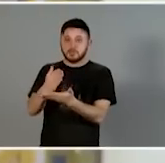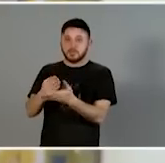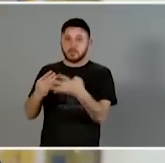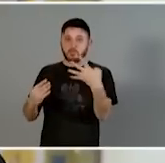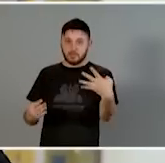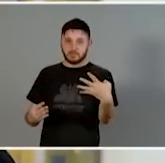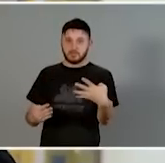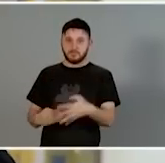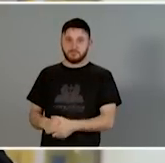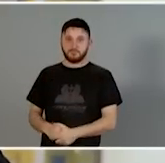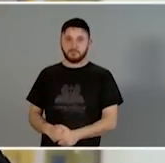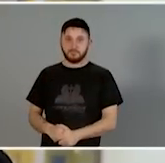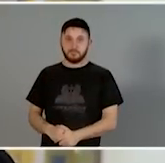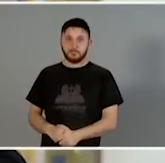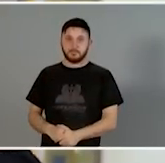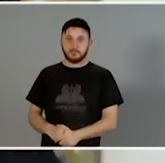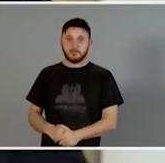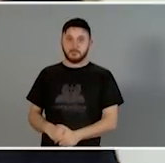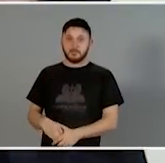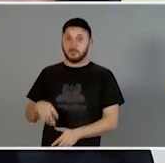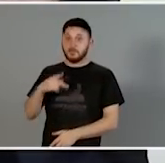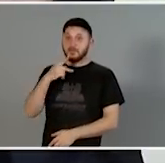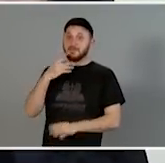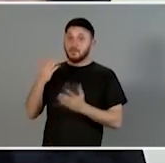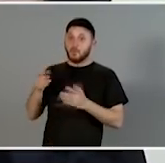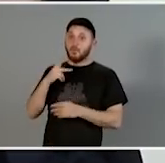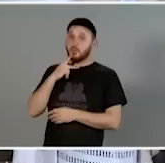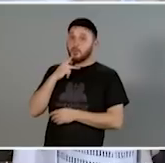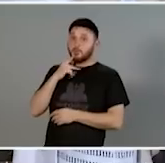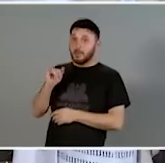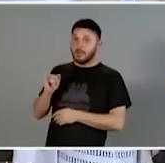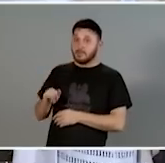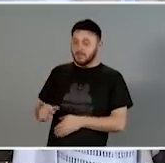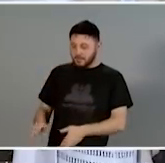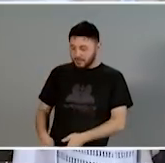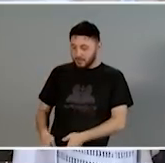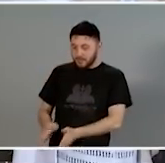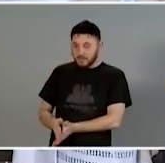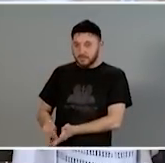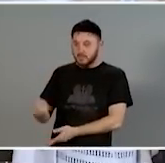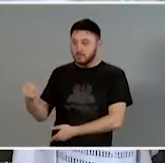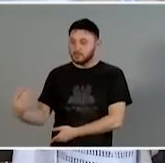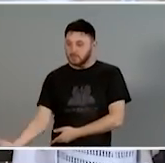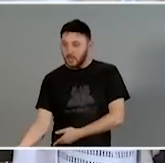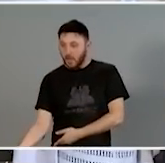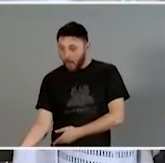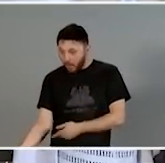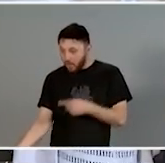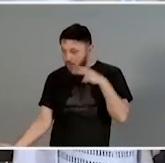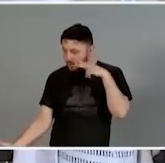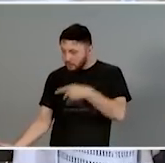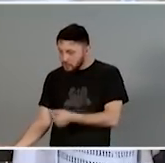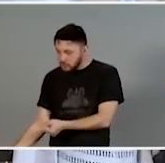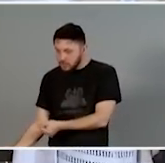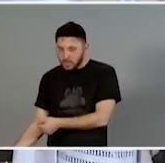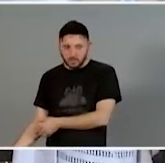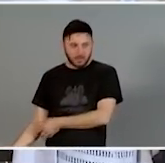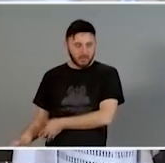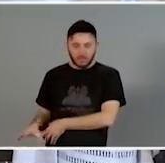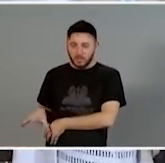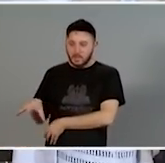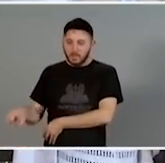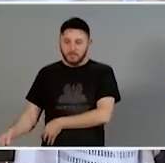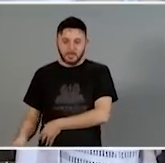no chão. E eu peguei o dinheiro de dentro da carteira do meu pai. E fui na bodega. Na escola, nós estudamos